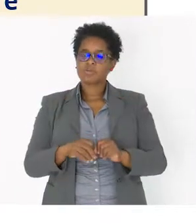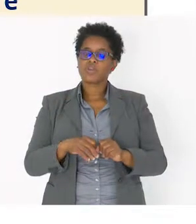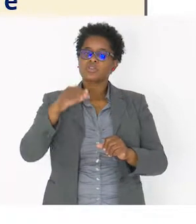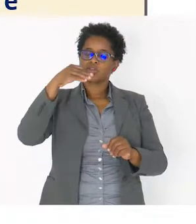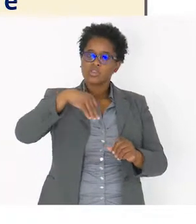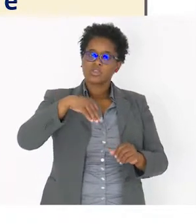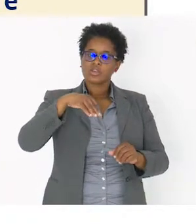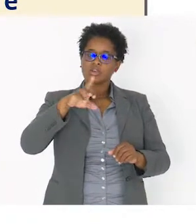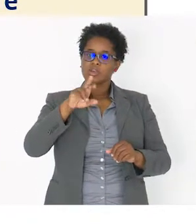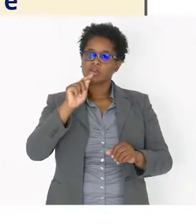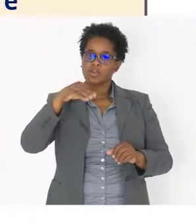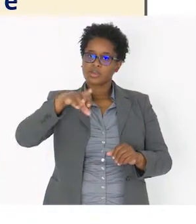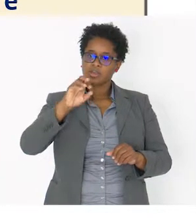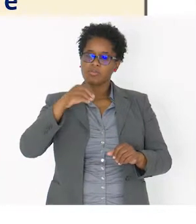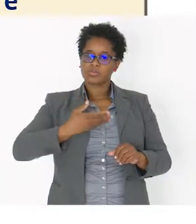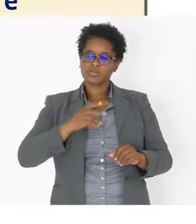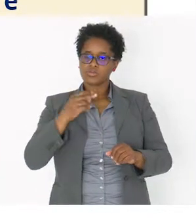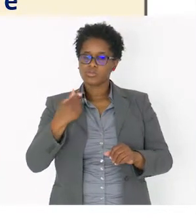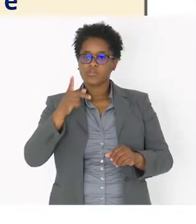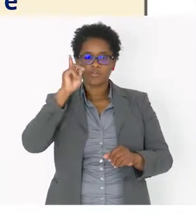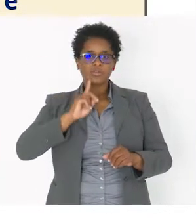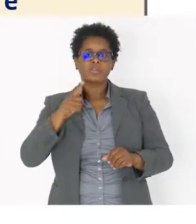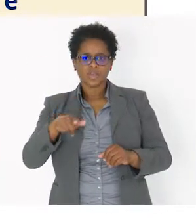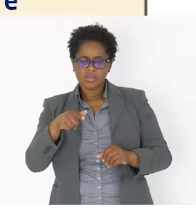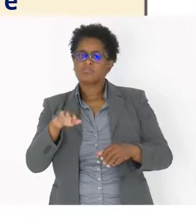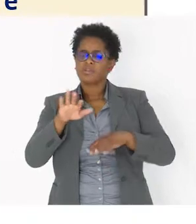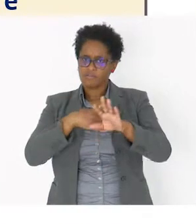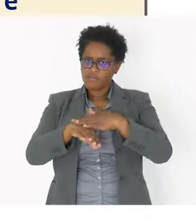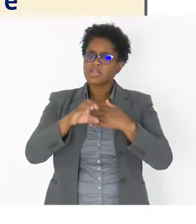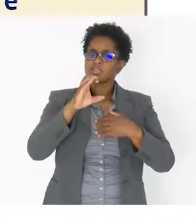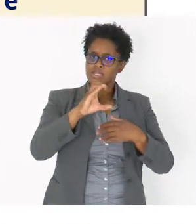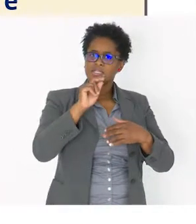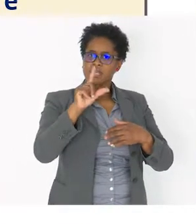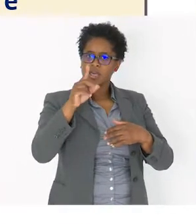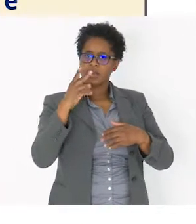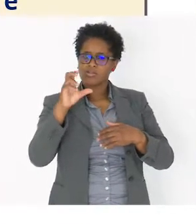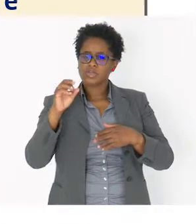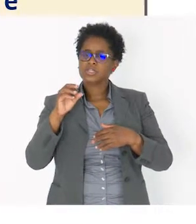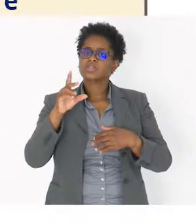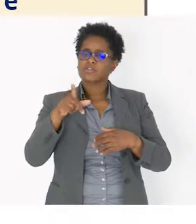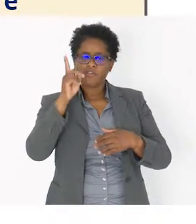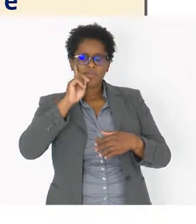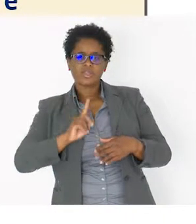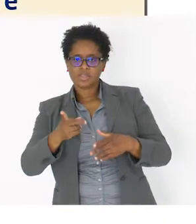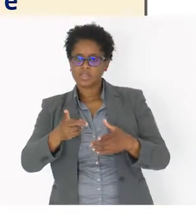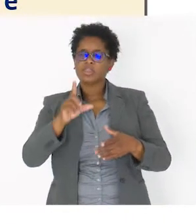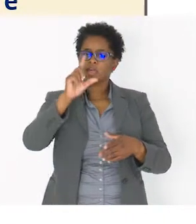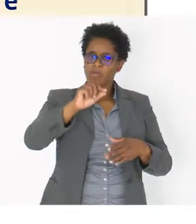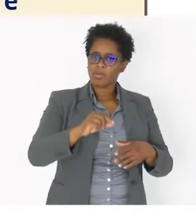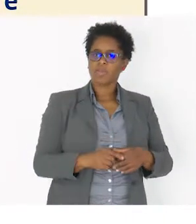órgãos produzem células sexuais femininas, certo? E também o órgão